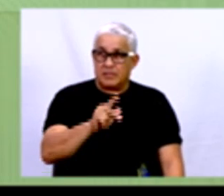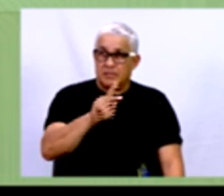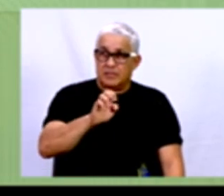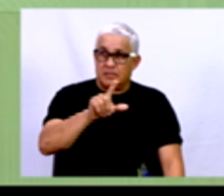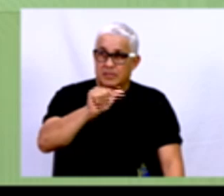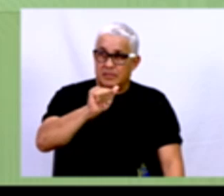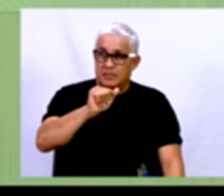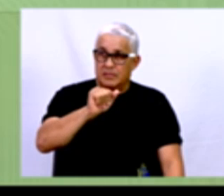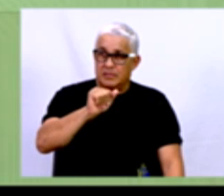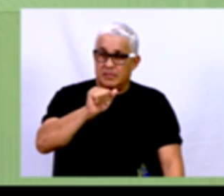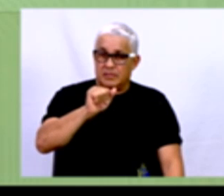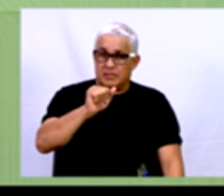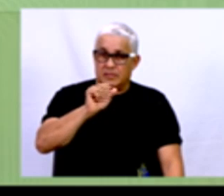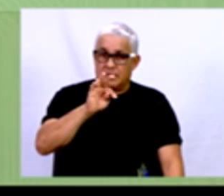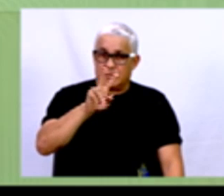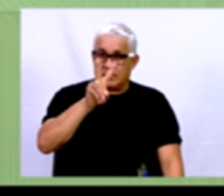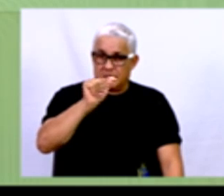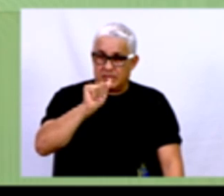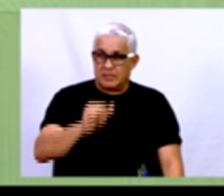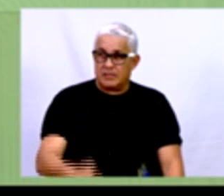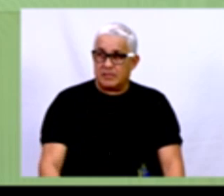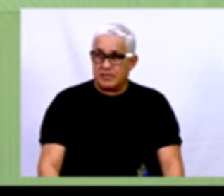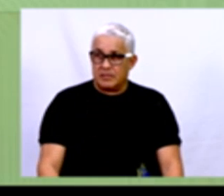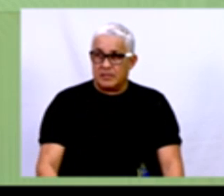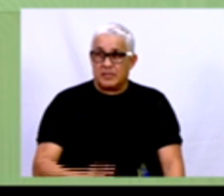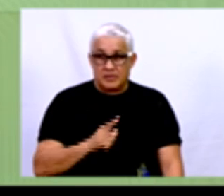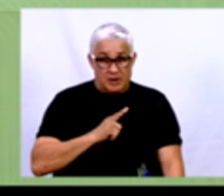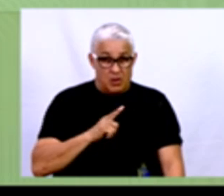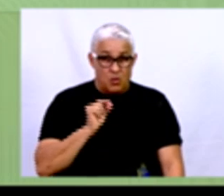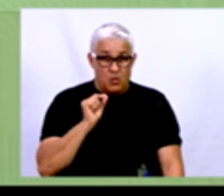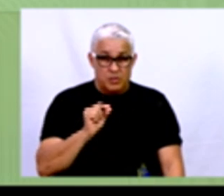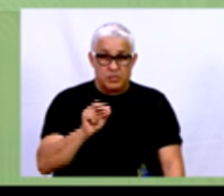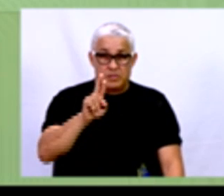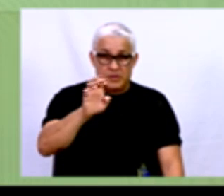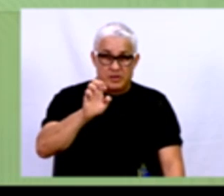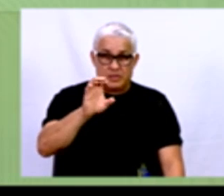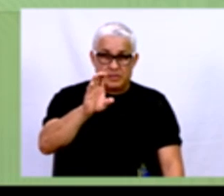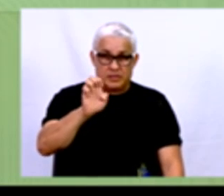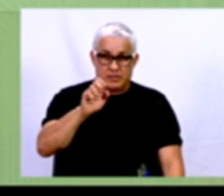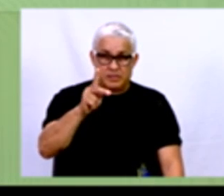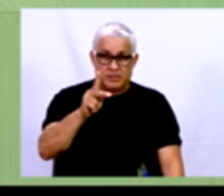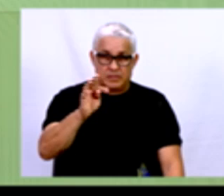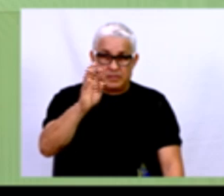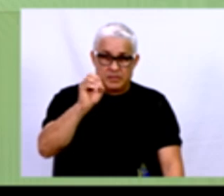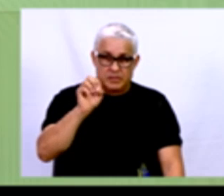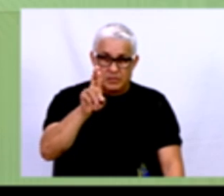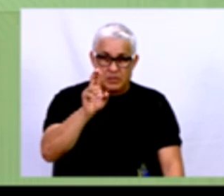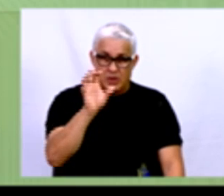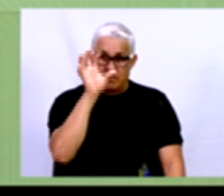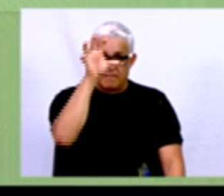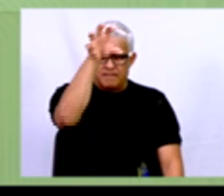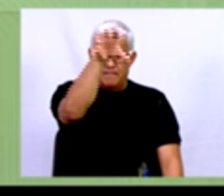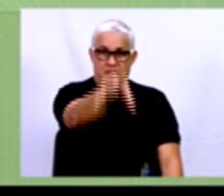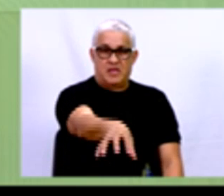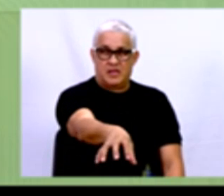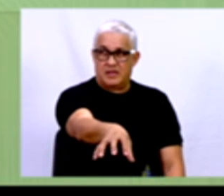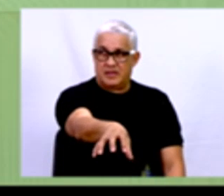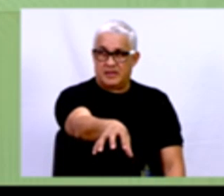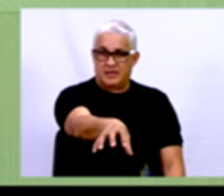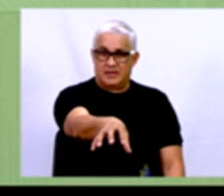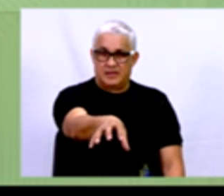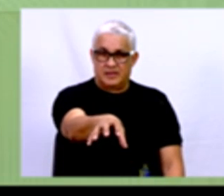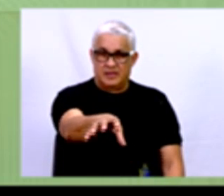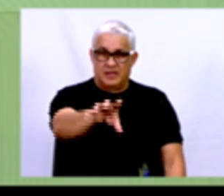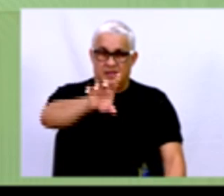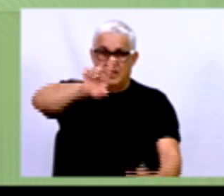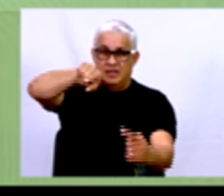Tayane? Na função apelativa, né, nós temos o receptor sendo o centro, né, sendo o